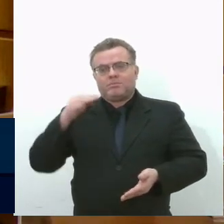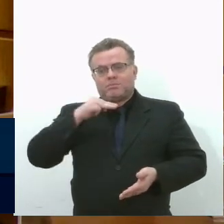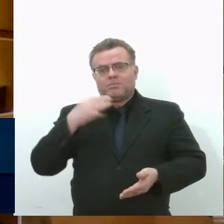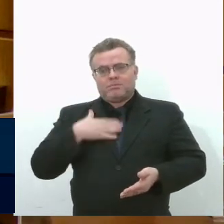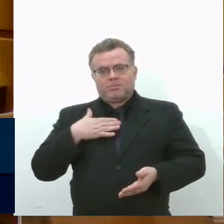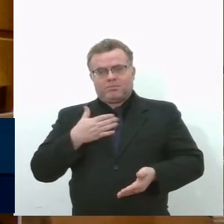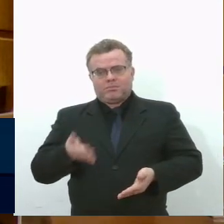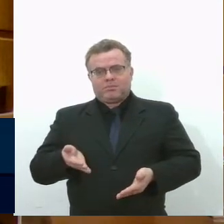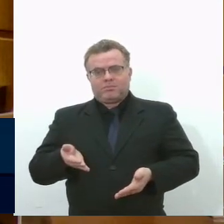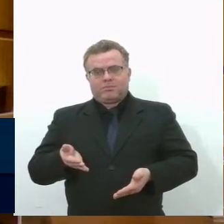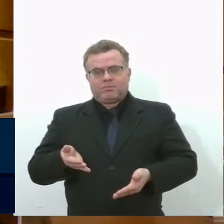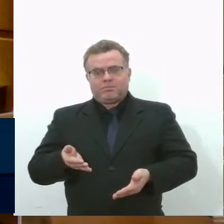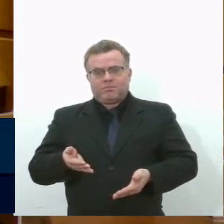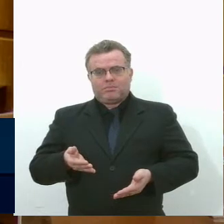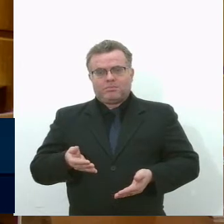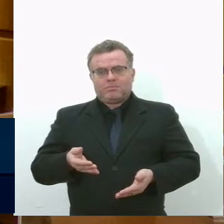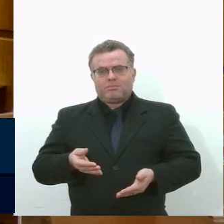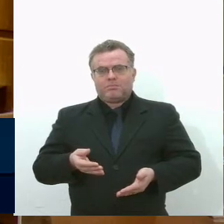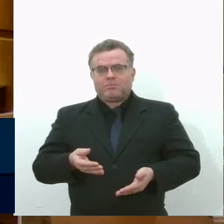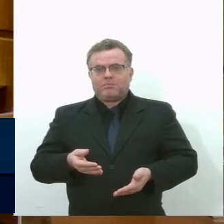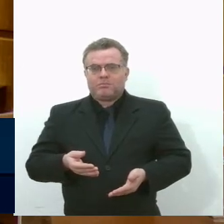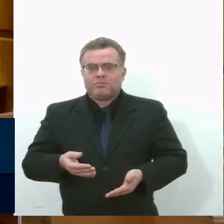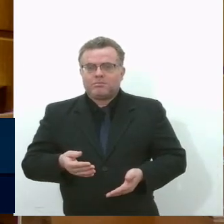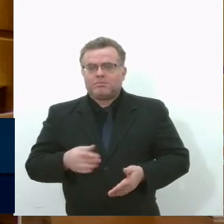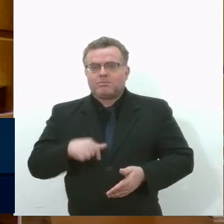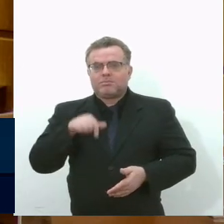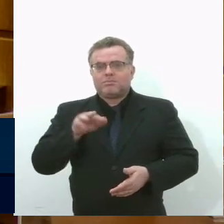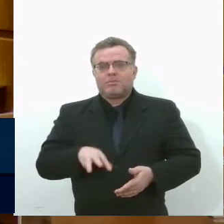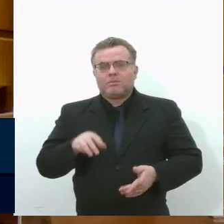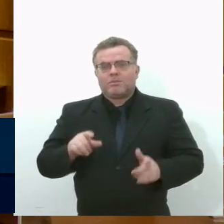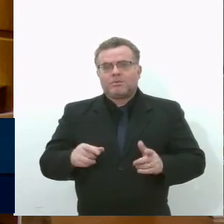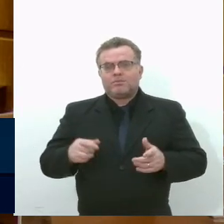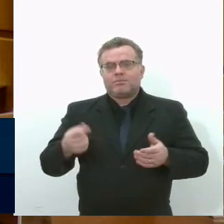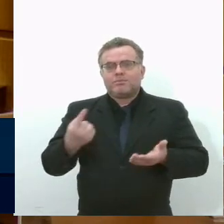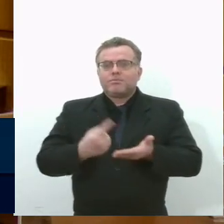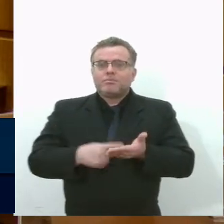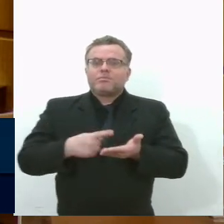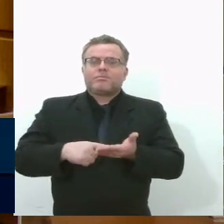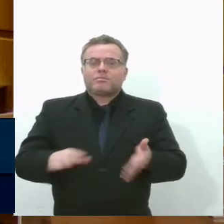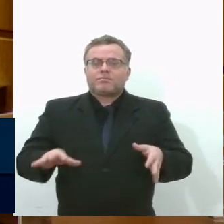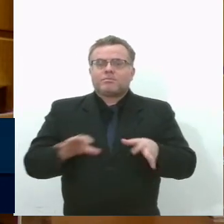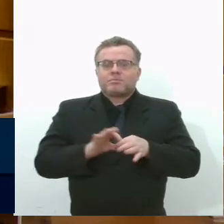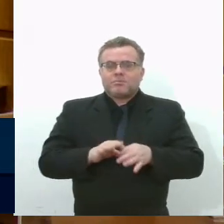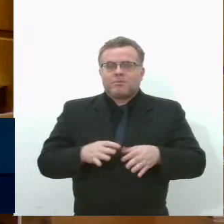É de tia? Quem é que faz o acordo?